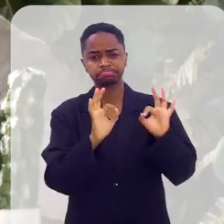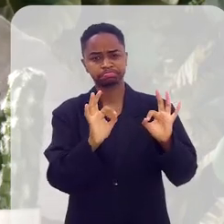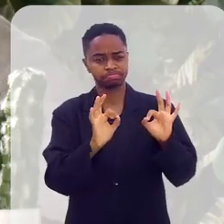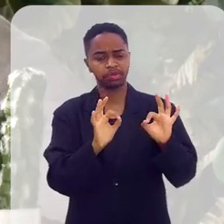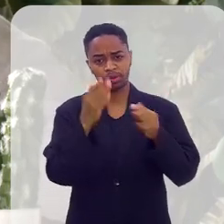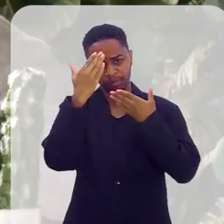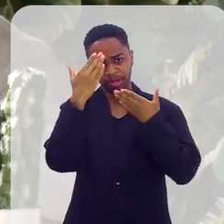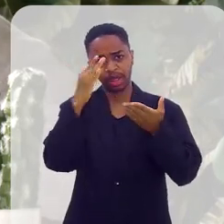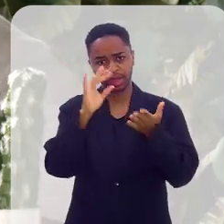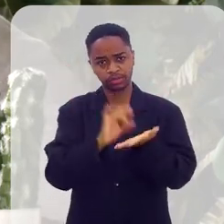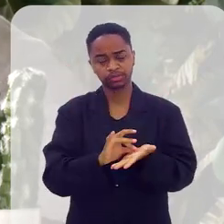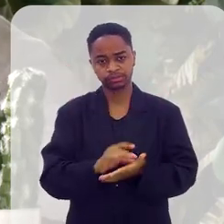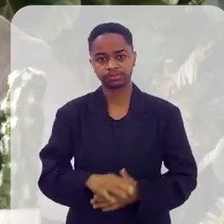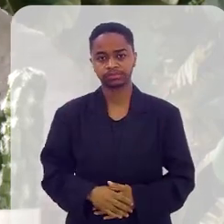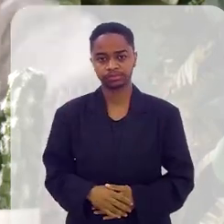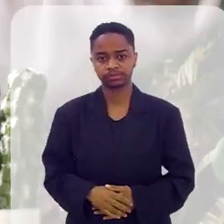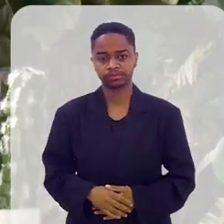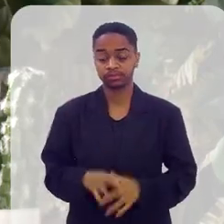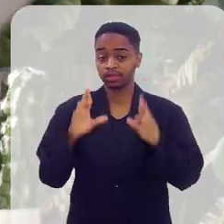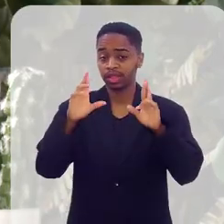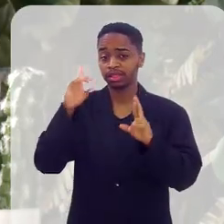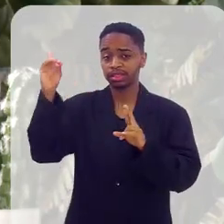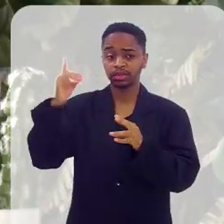todos nós aqui. Muito obrigado. Que Deus te dê